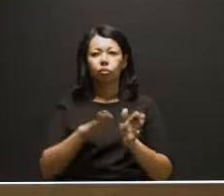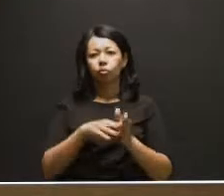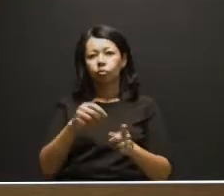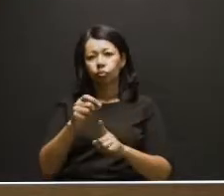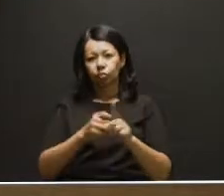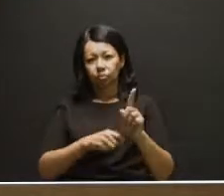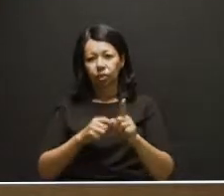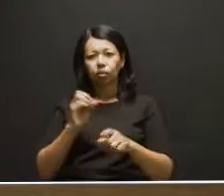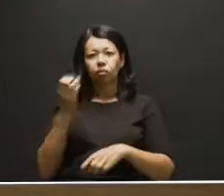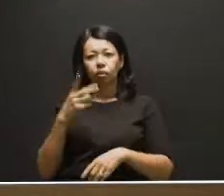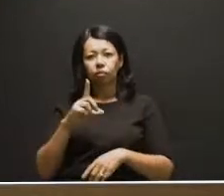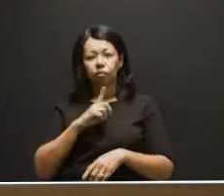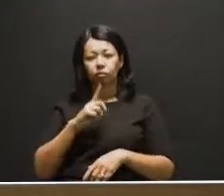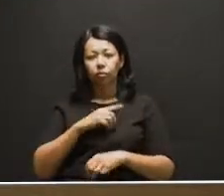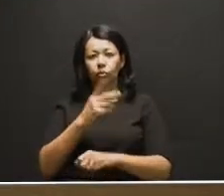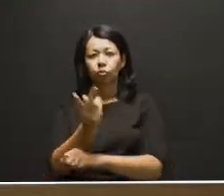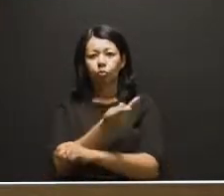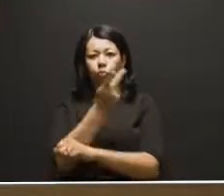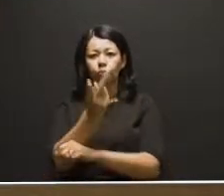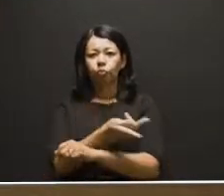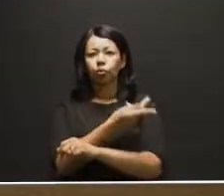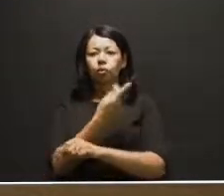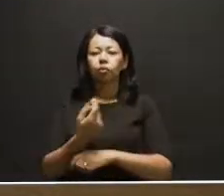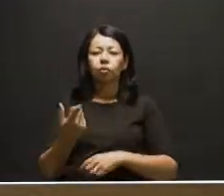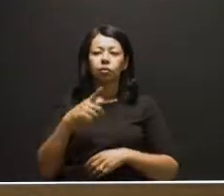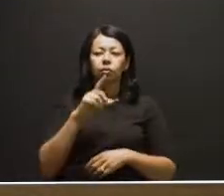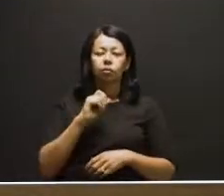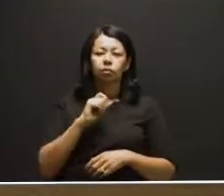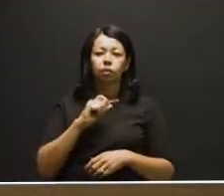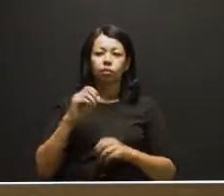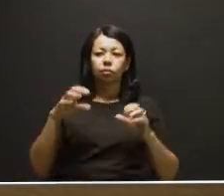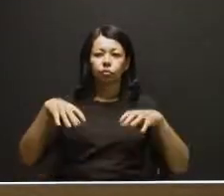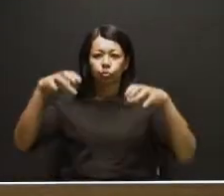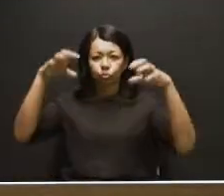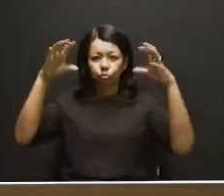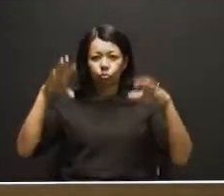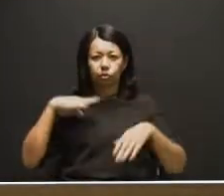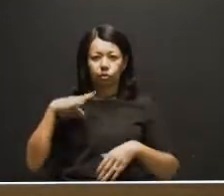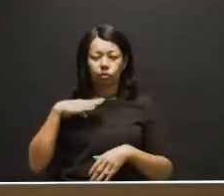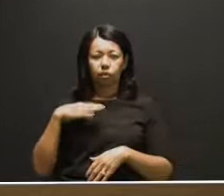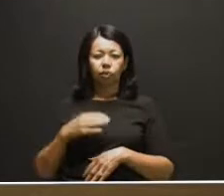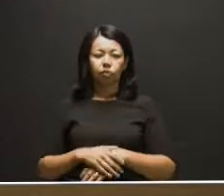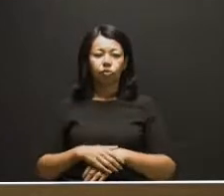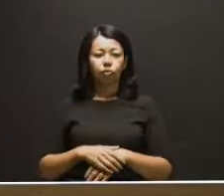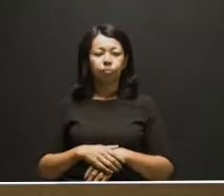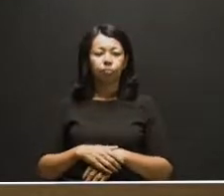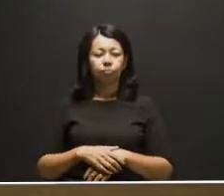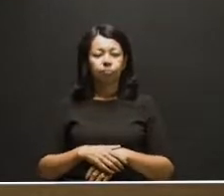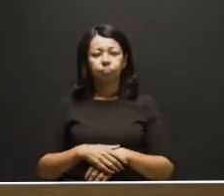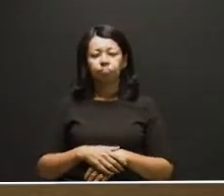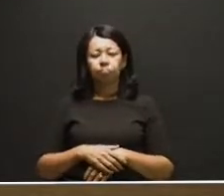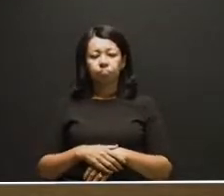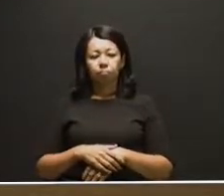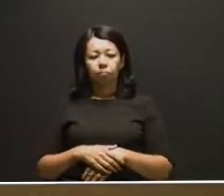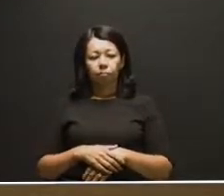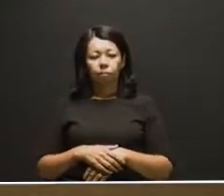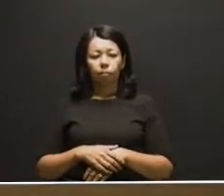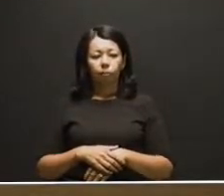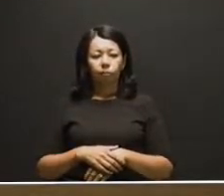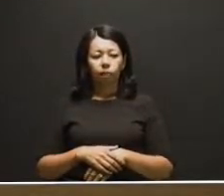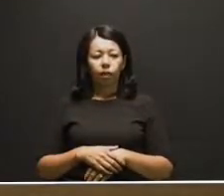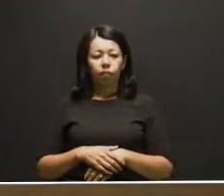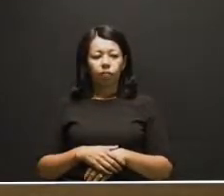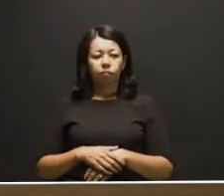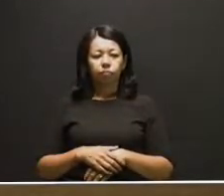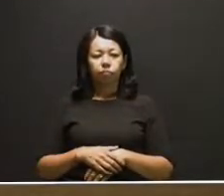quando temos ventos fortes e enchentes na cidade o alagamento por conta do volume de água e